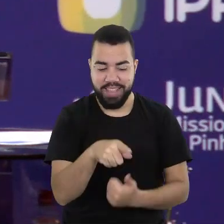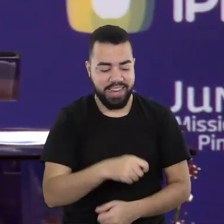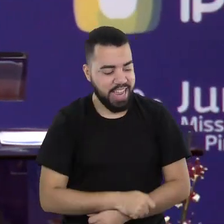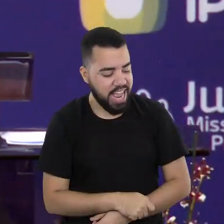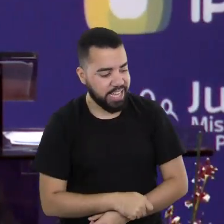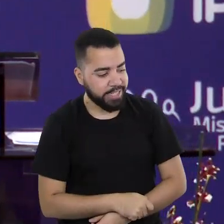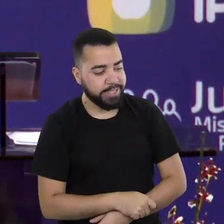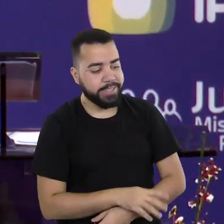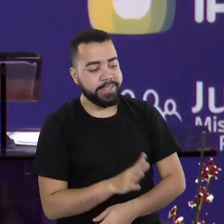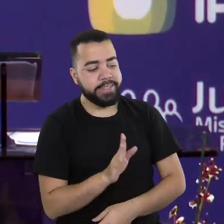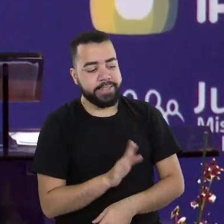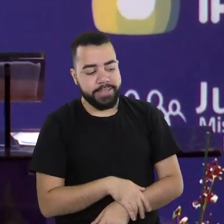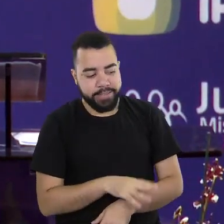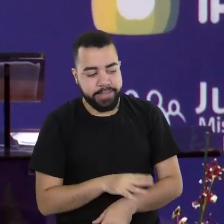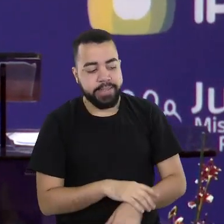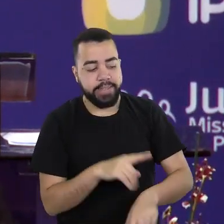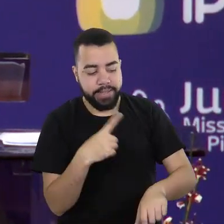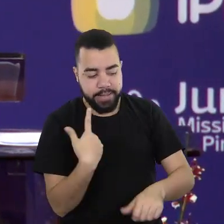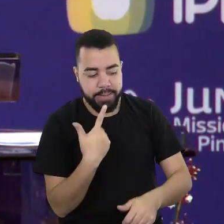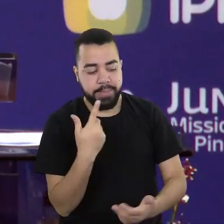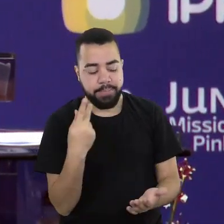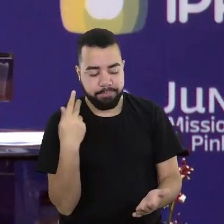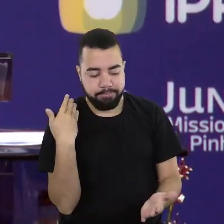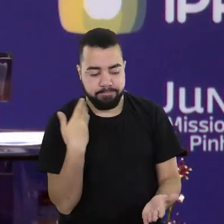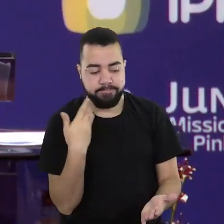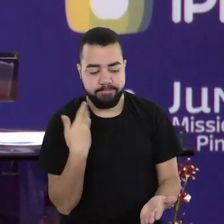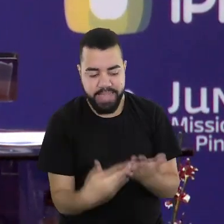tomar tempo, ou não?